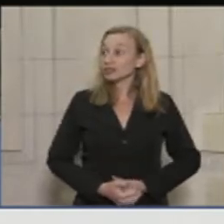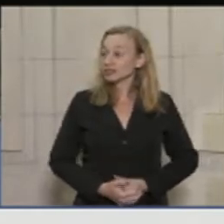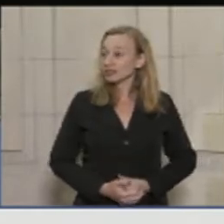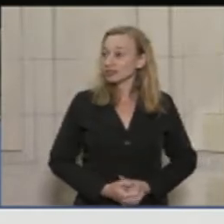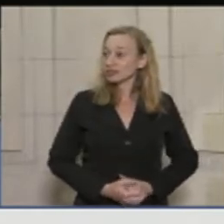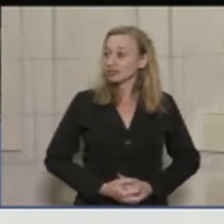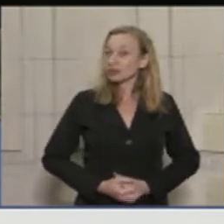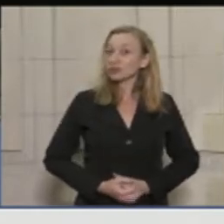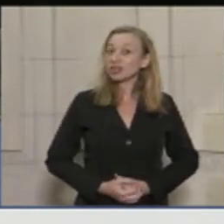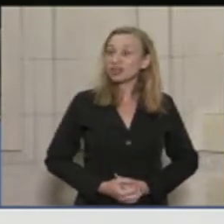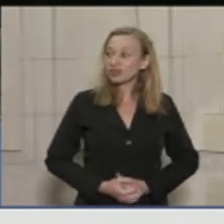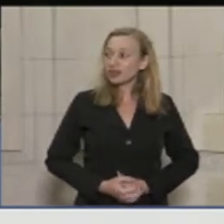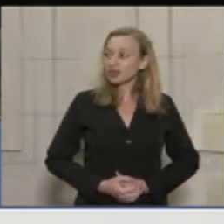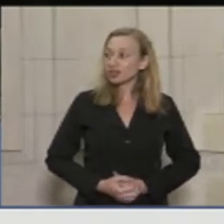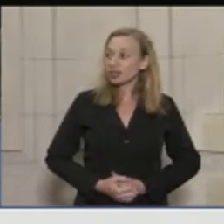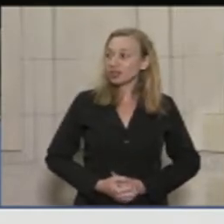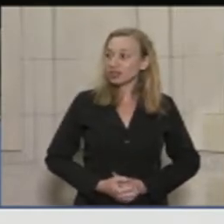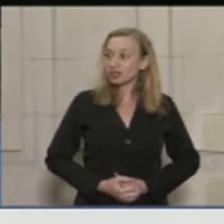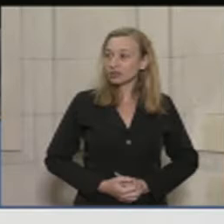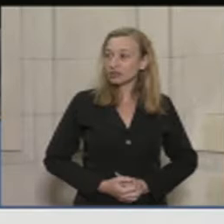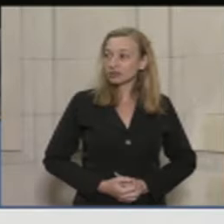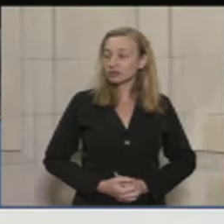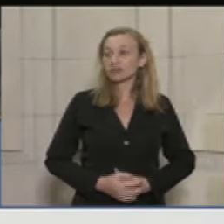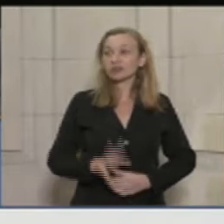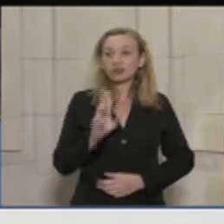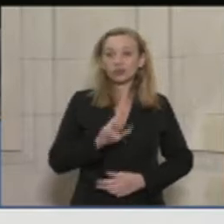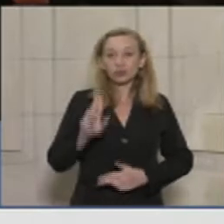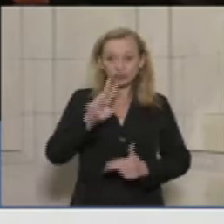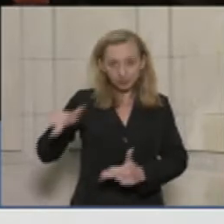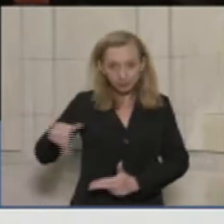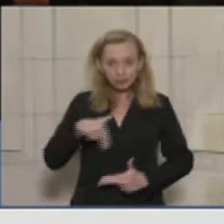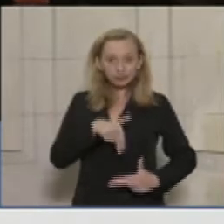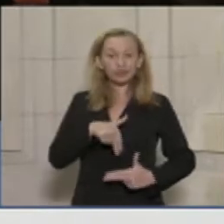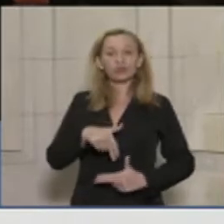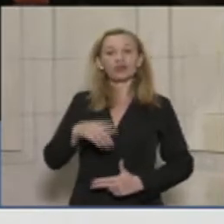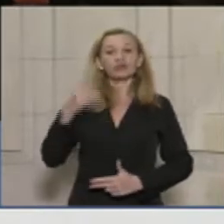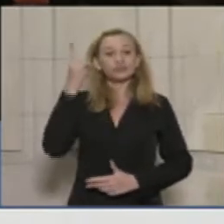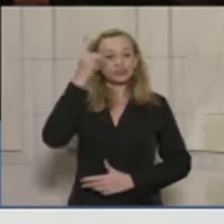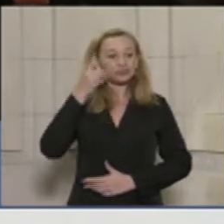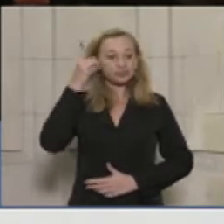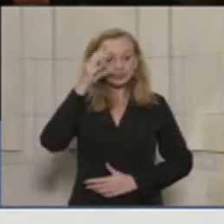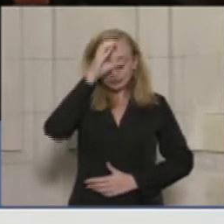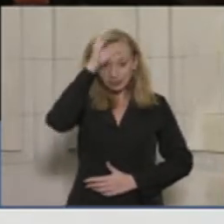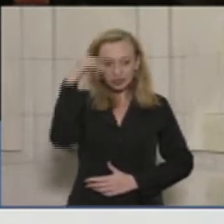Deputada Tia Ju, para que possa fazer uso da tribuna.